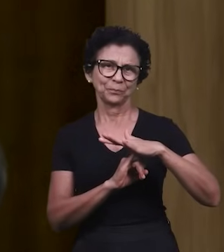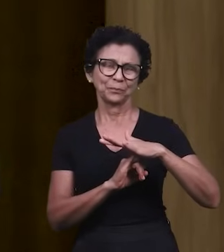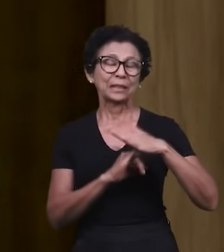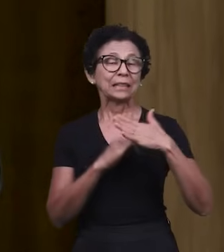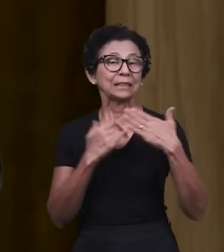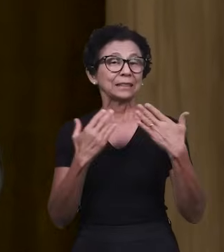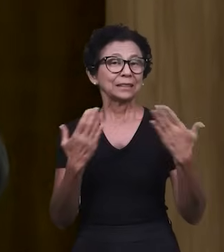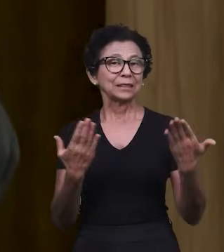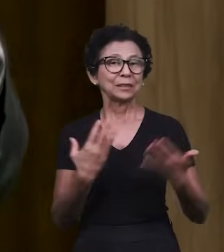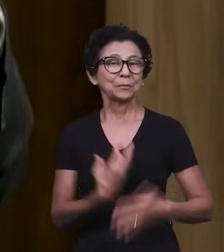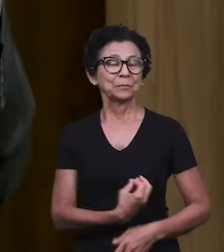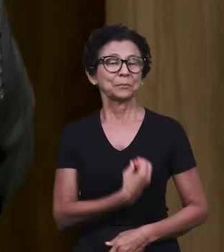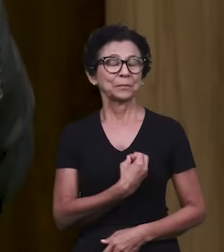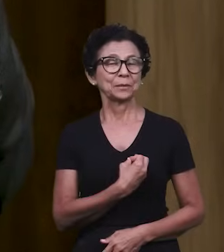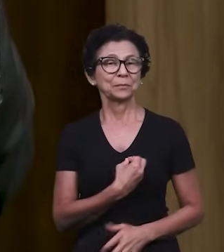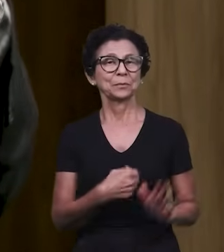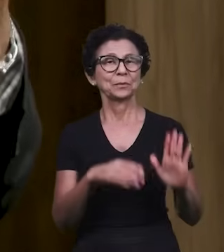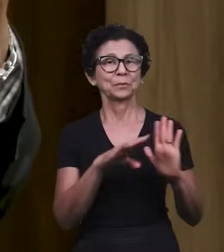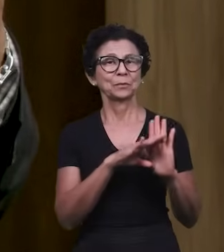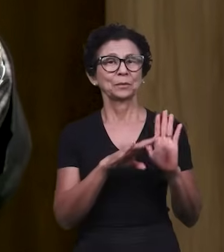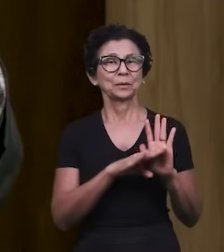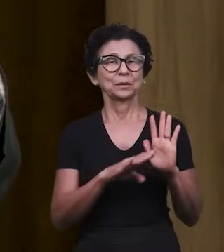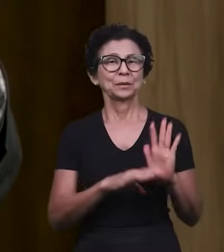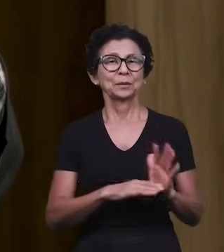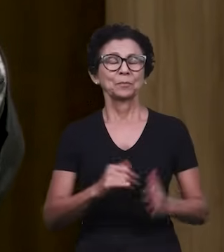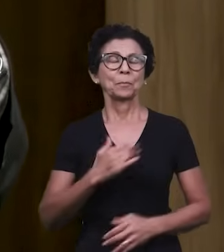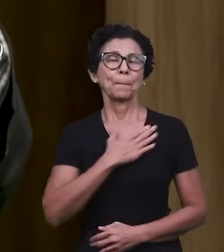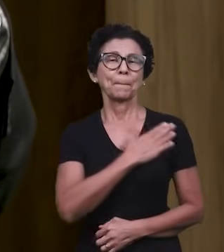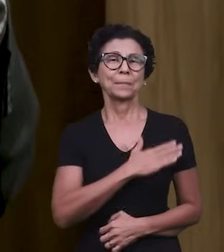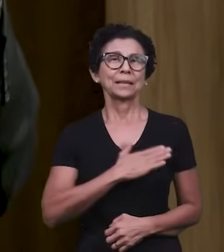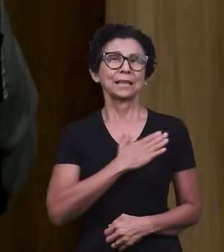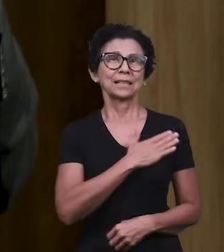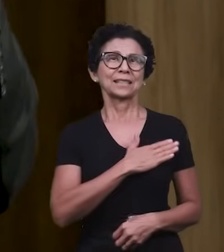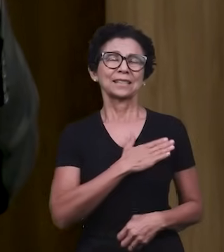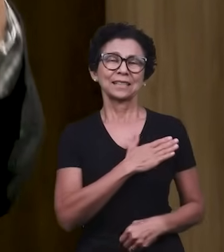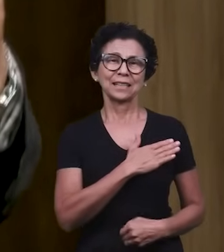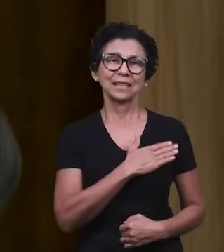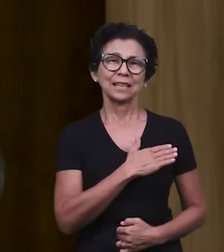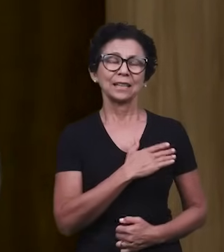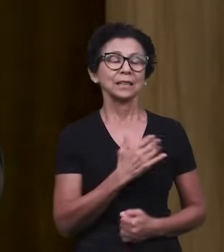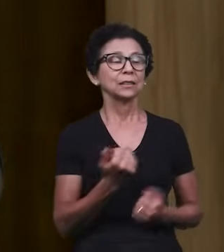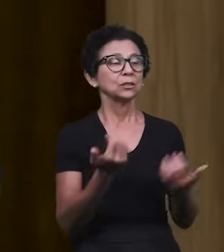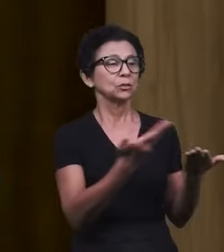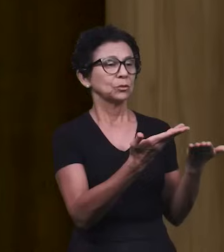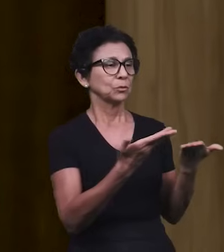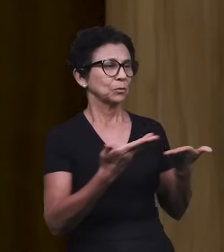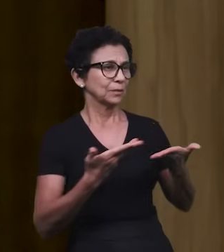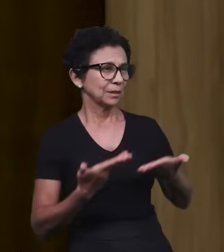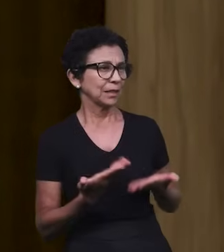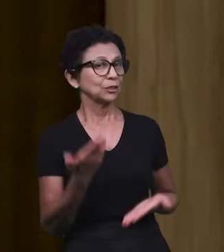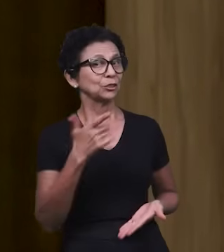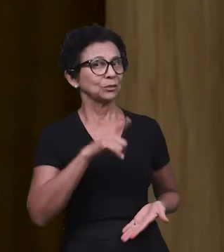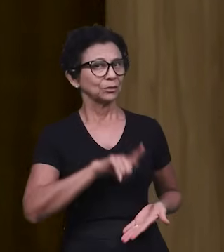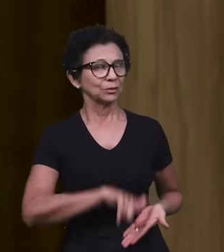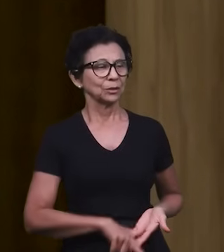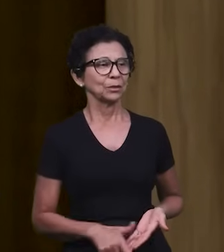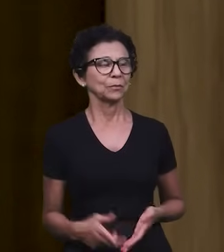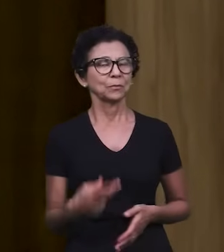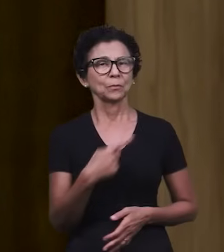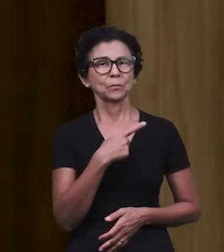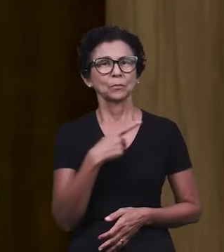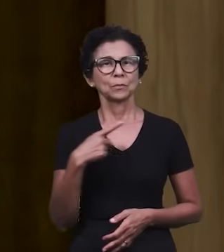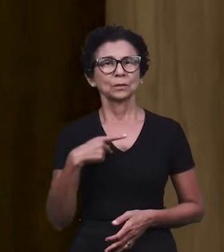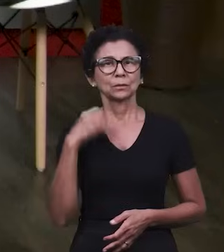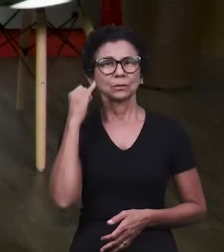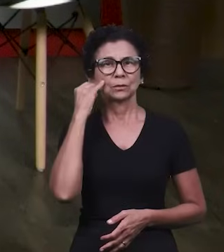desse programa, temos a grata satisfação de ter mais uma vez conosco o pastor